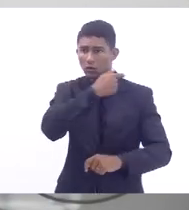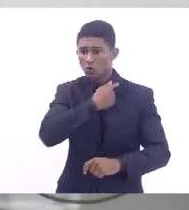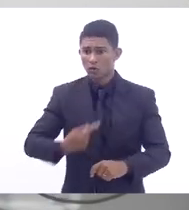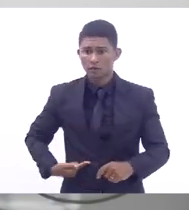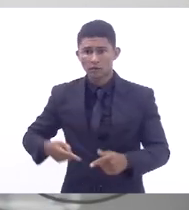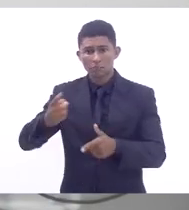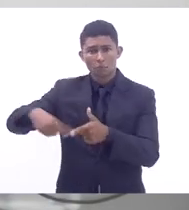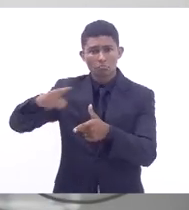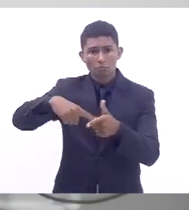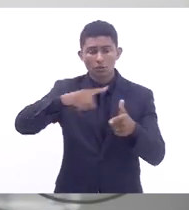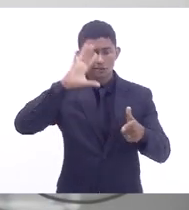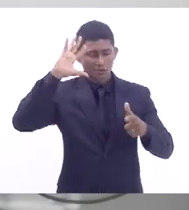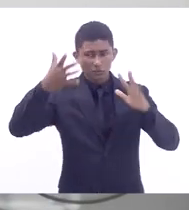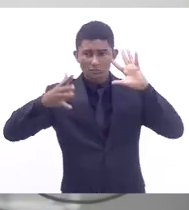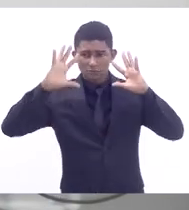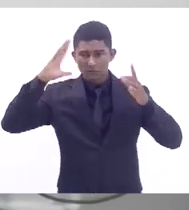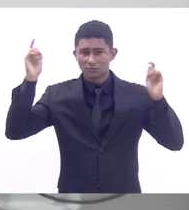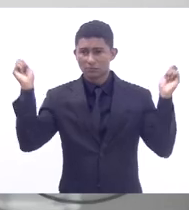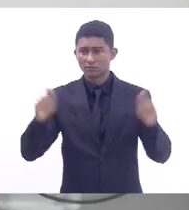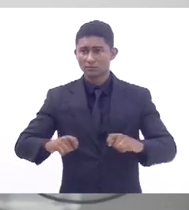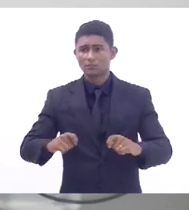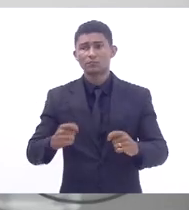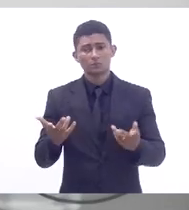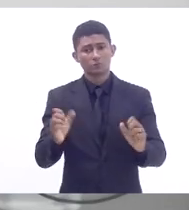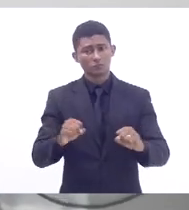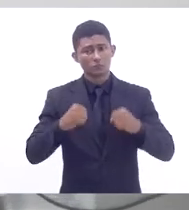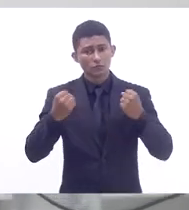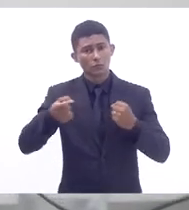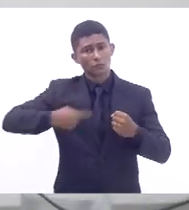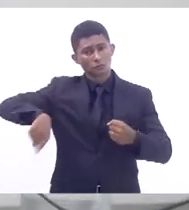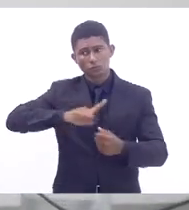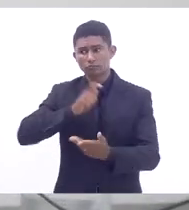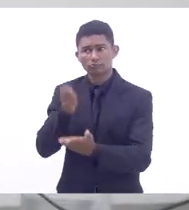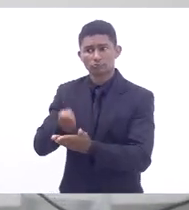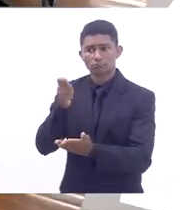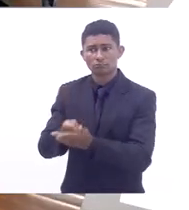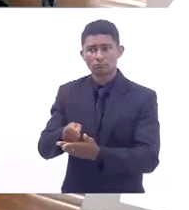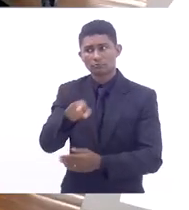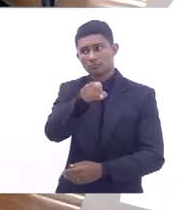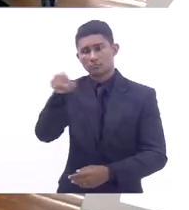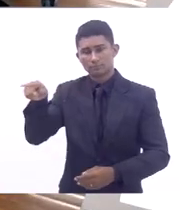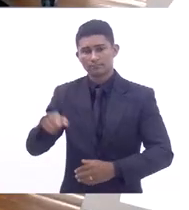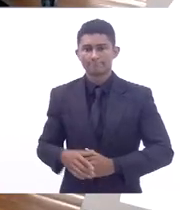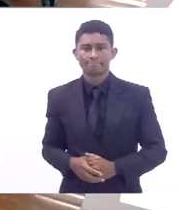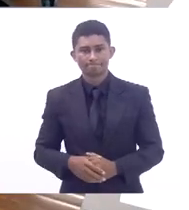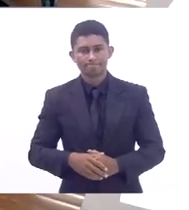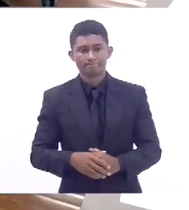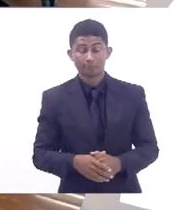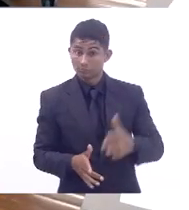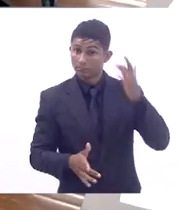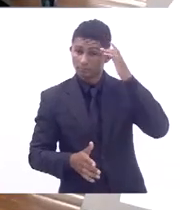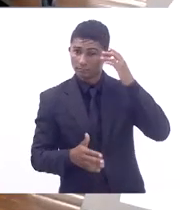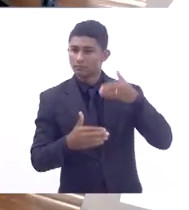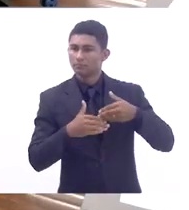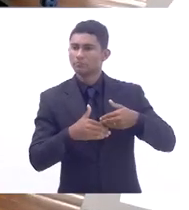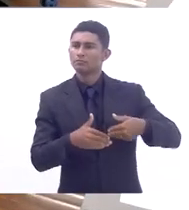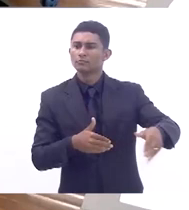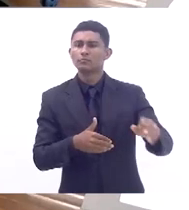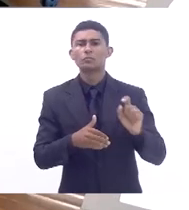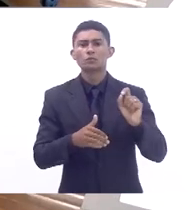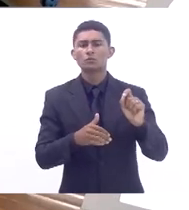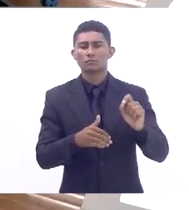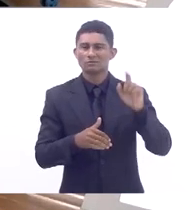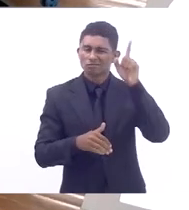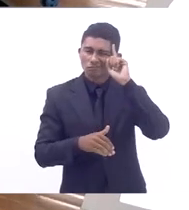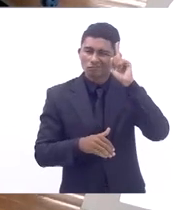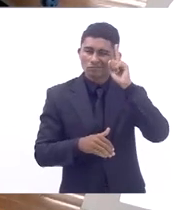resolver esse ponto para o tato é o esforço vão se continuar fazendo aqui e acho que esses próximos dias inclusive onde a gente vai ter